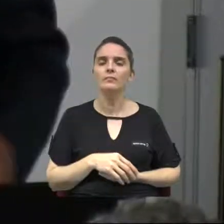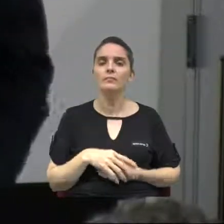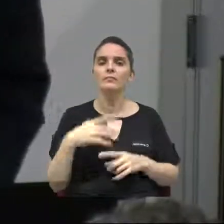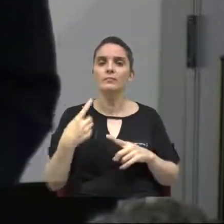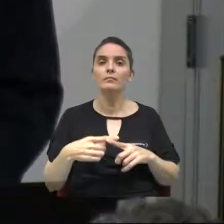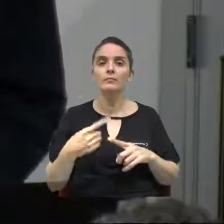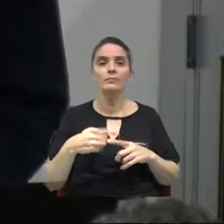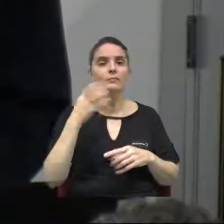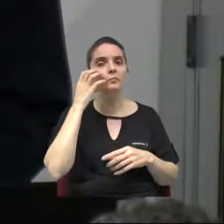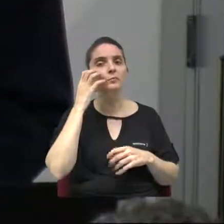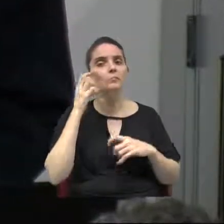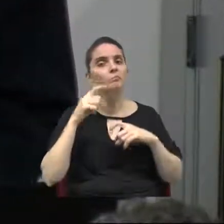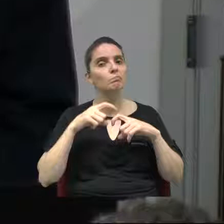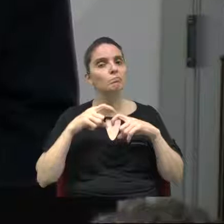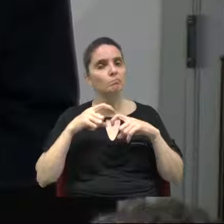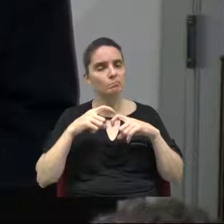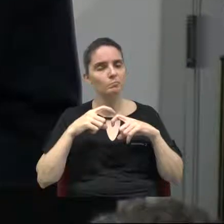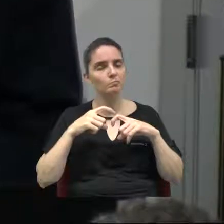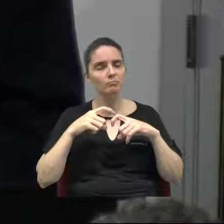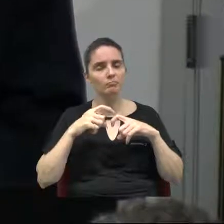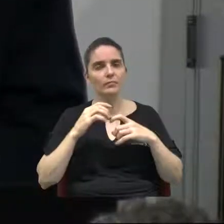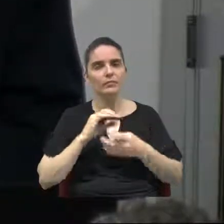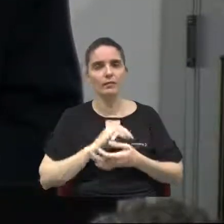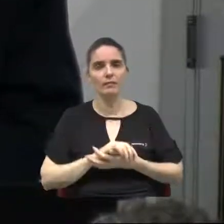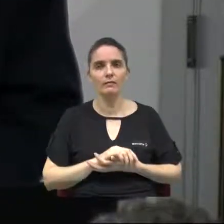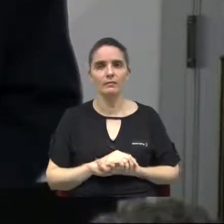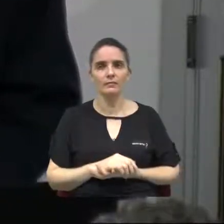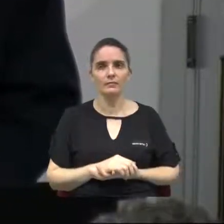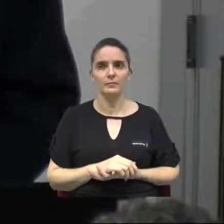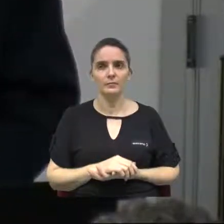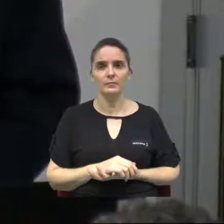que atinge essa área. E,